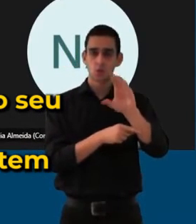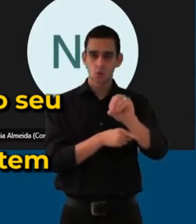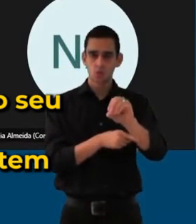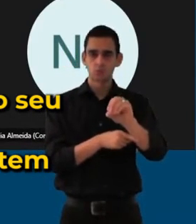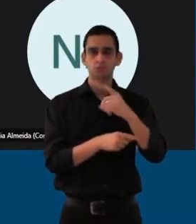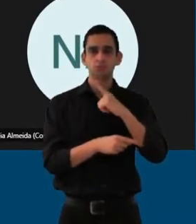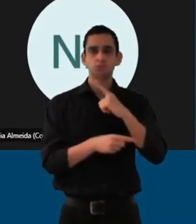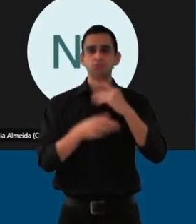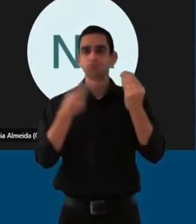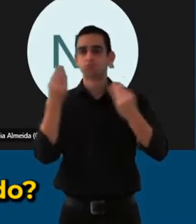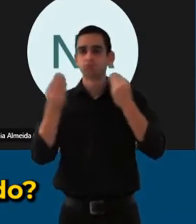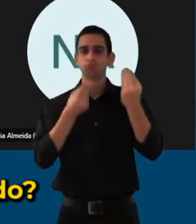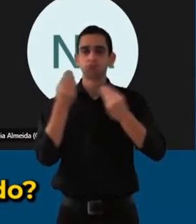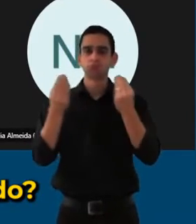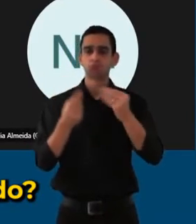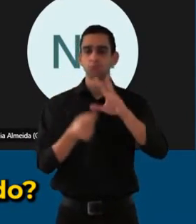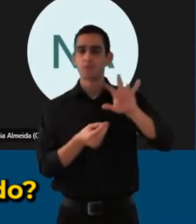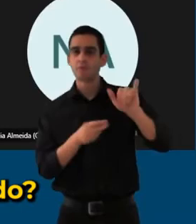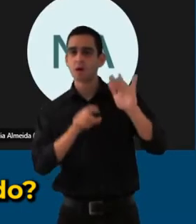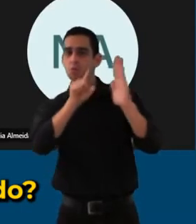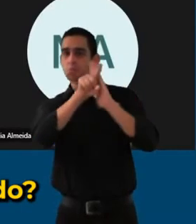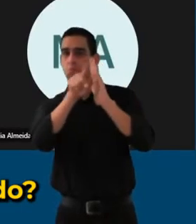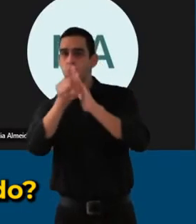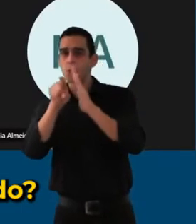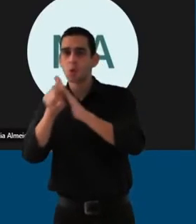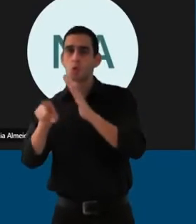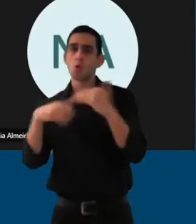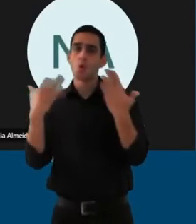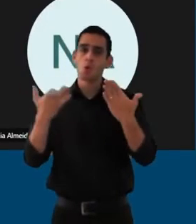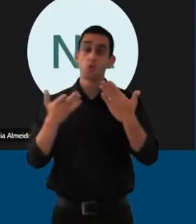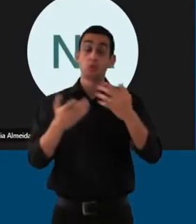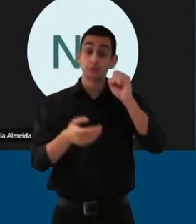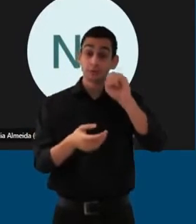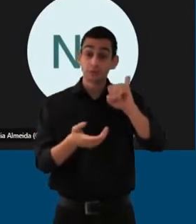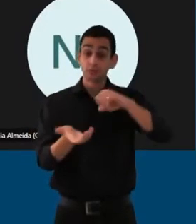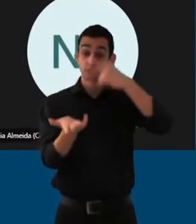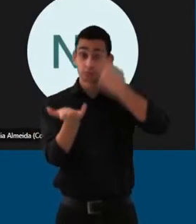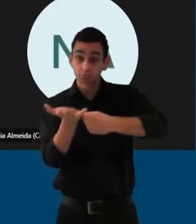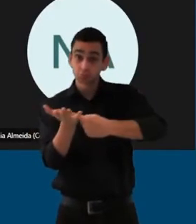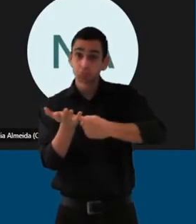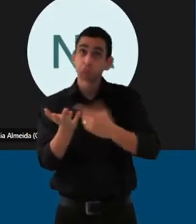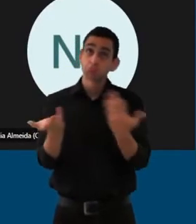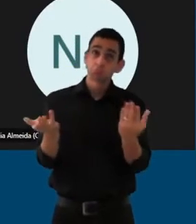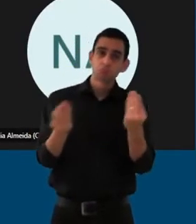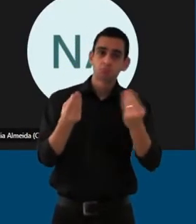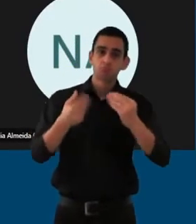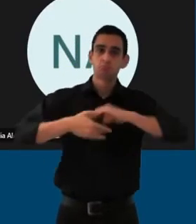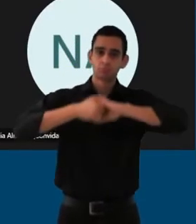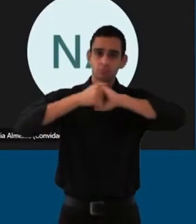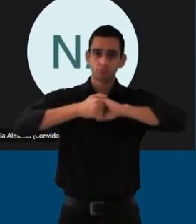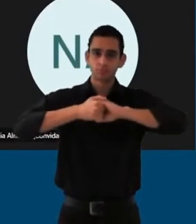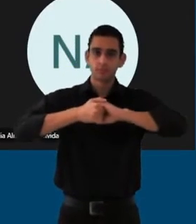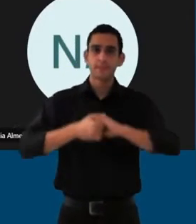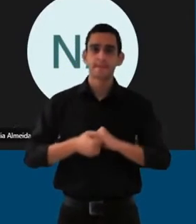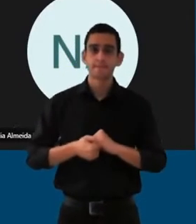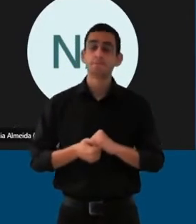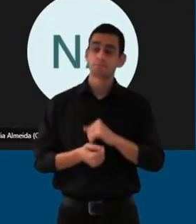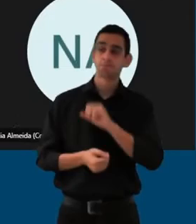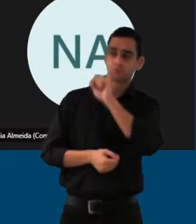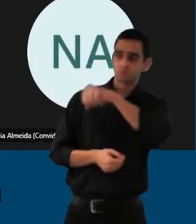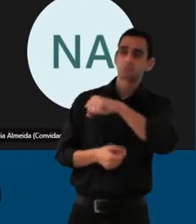para transigir, assim, no caso da gente evoluir para algum acordo. Sim, eu tenho poderes para